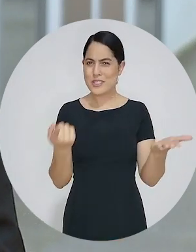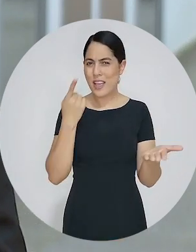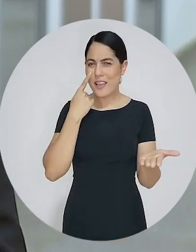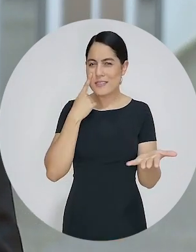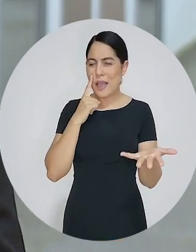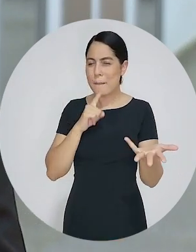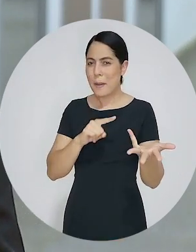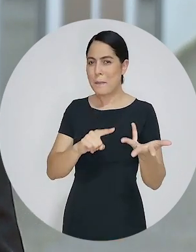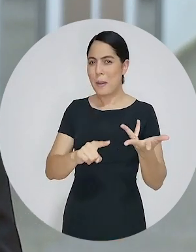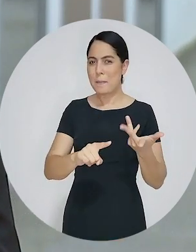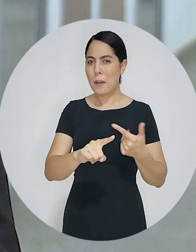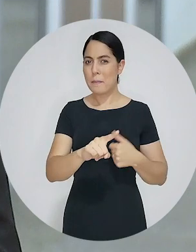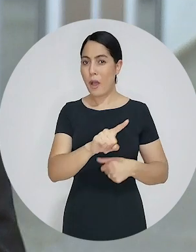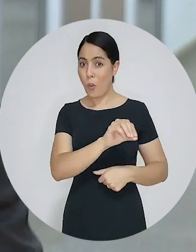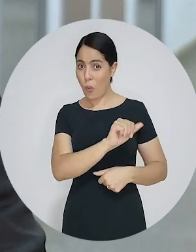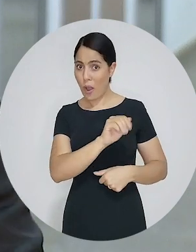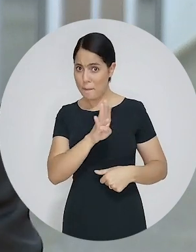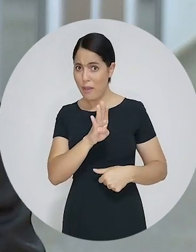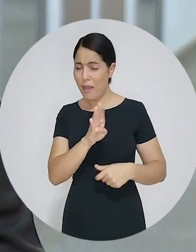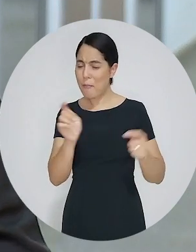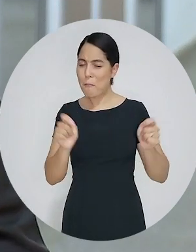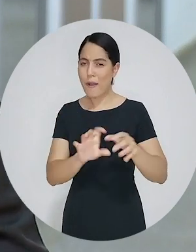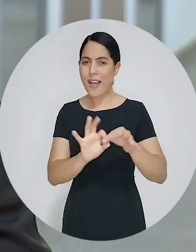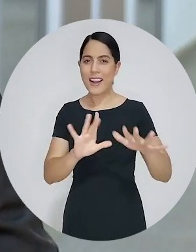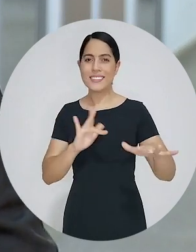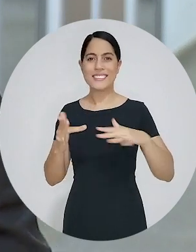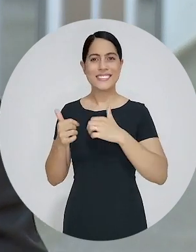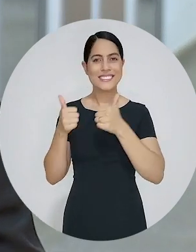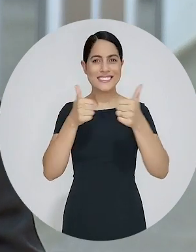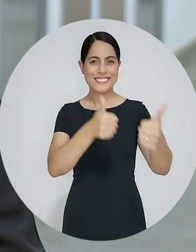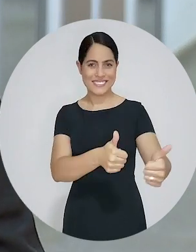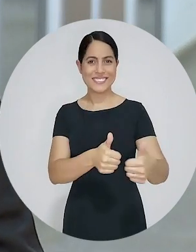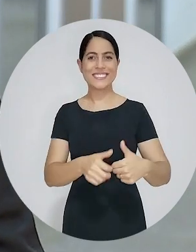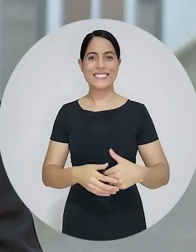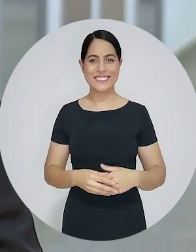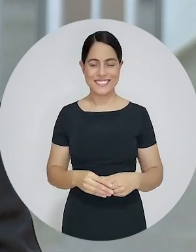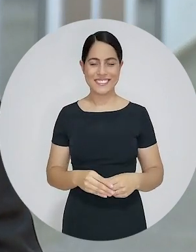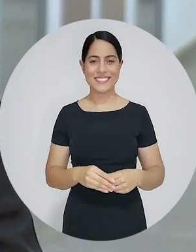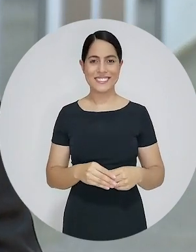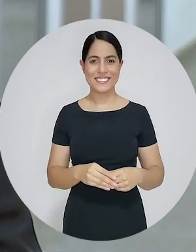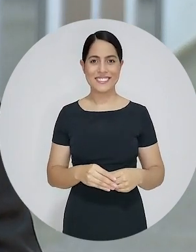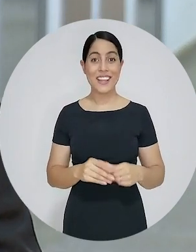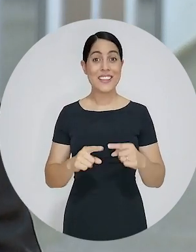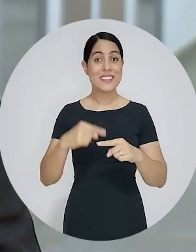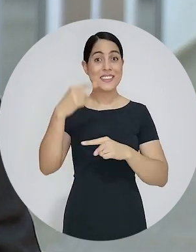por aqui. Se quiser conferir tudo que a OAB vem fazendo, não deixe de seguir a